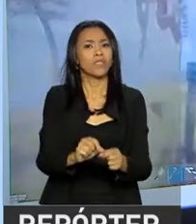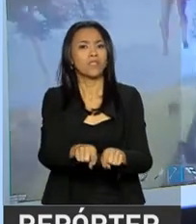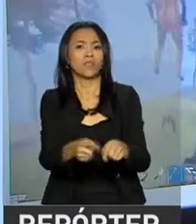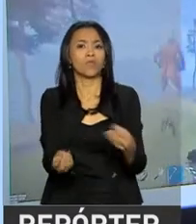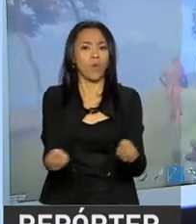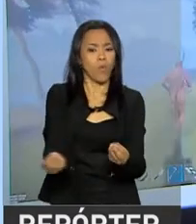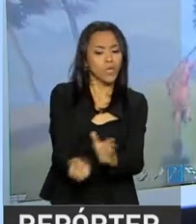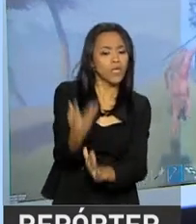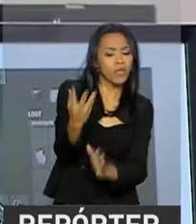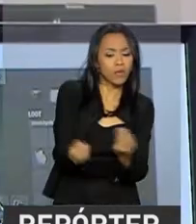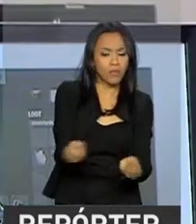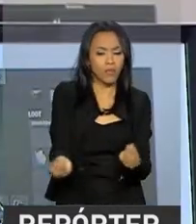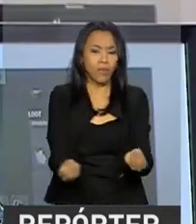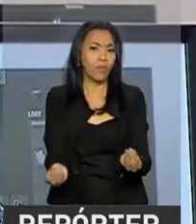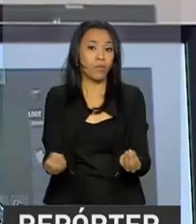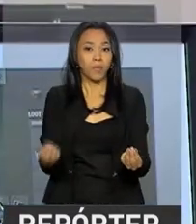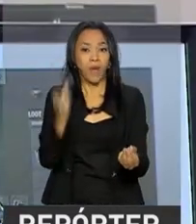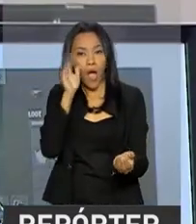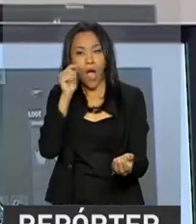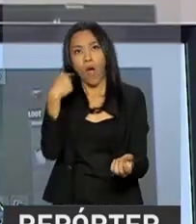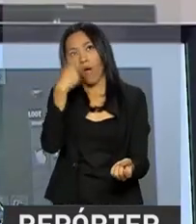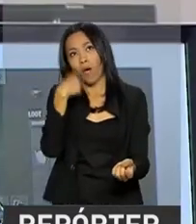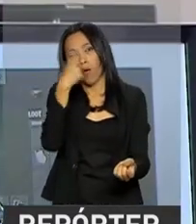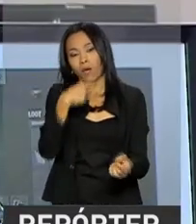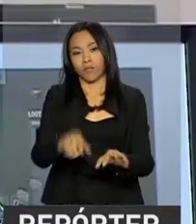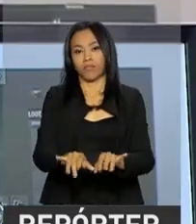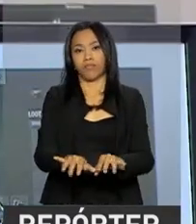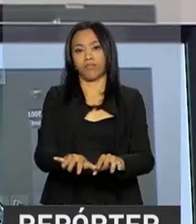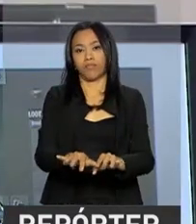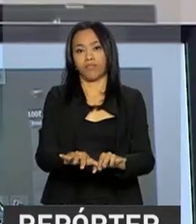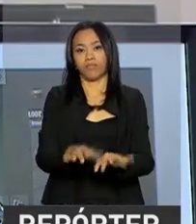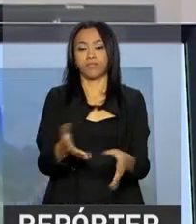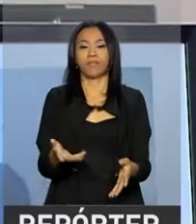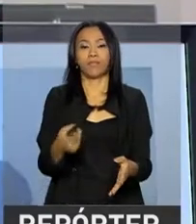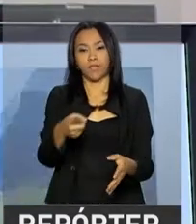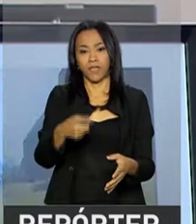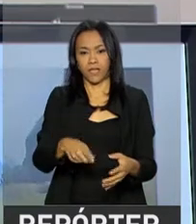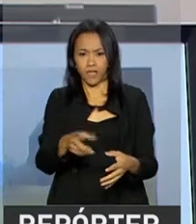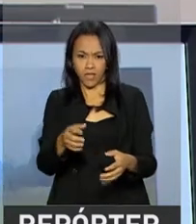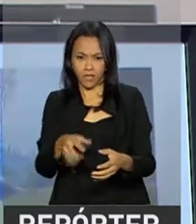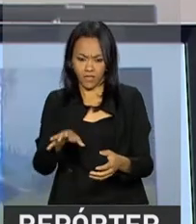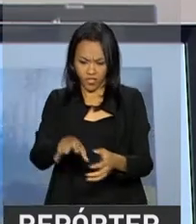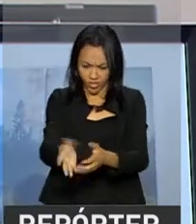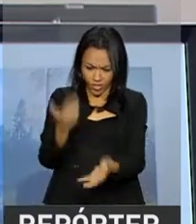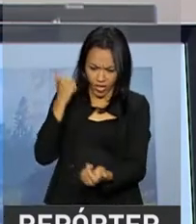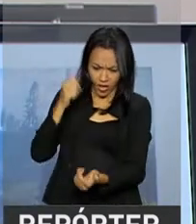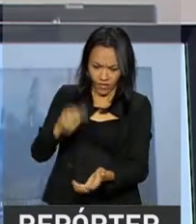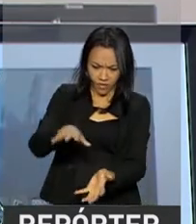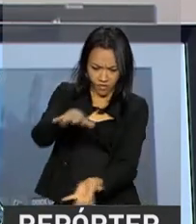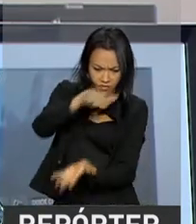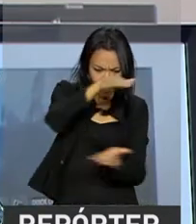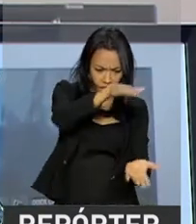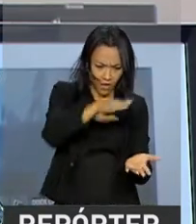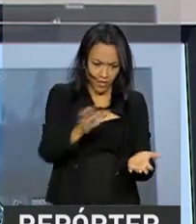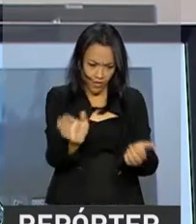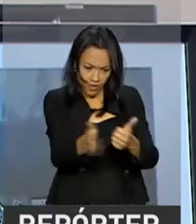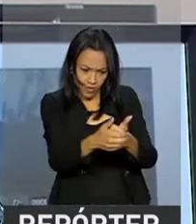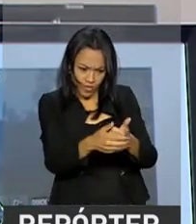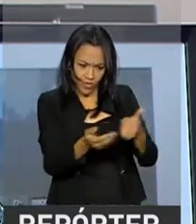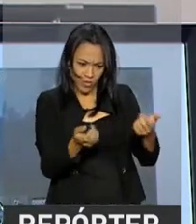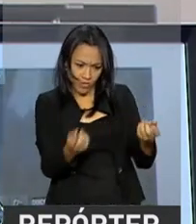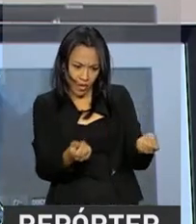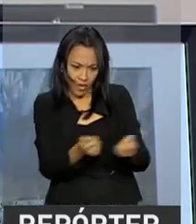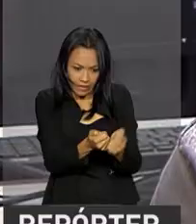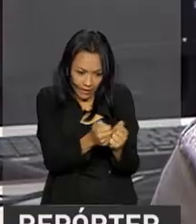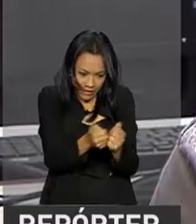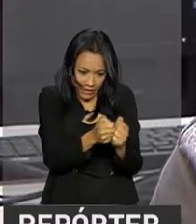desenvolvimento das coisas e ficava muito tempo no computador e montava o computador encanto montar um computador e outro estava contada escondido no armário para poder